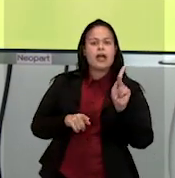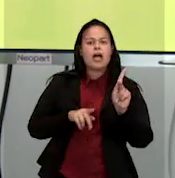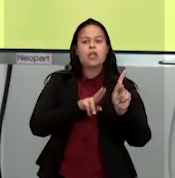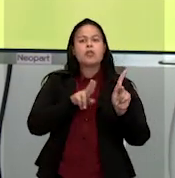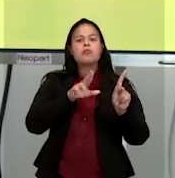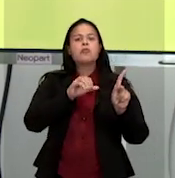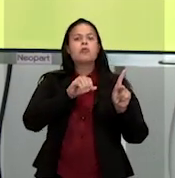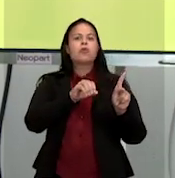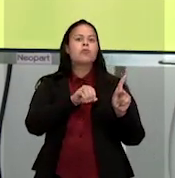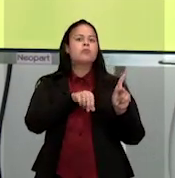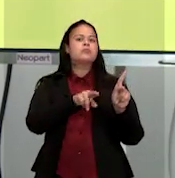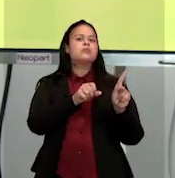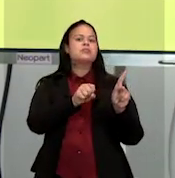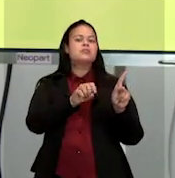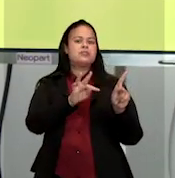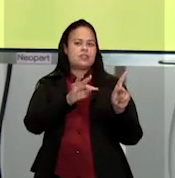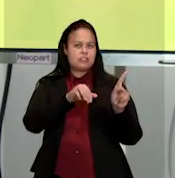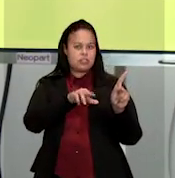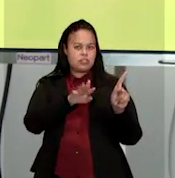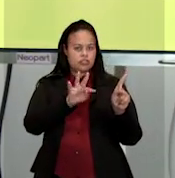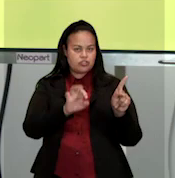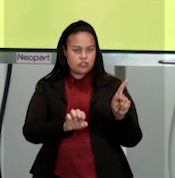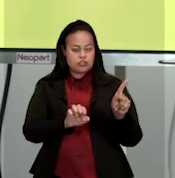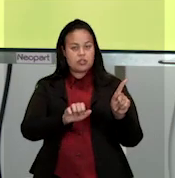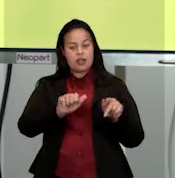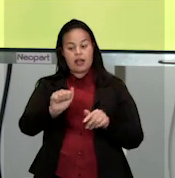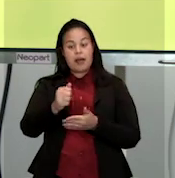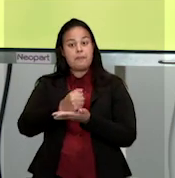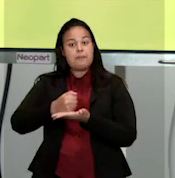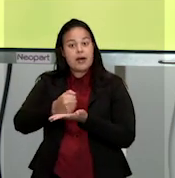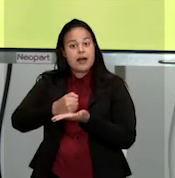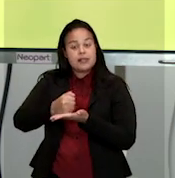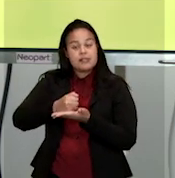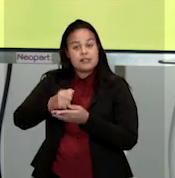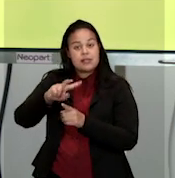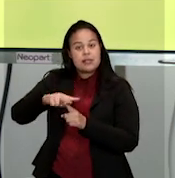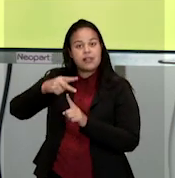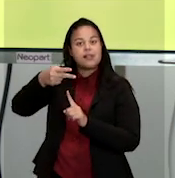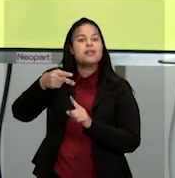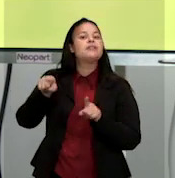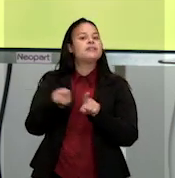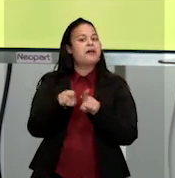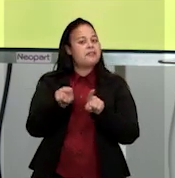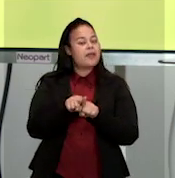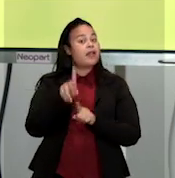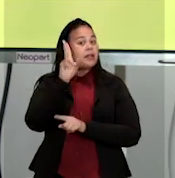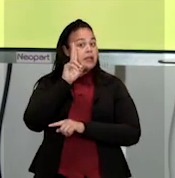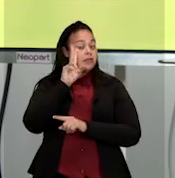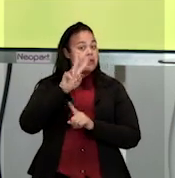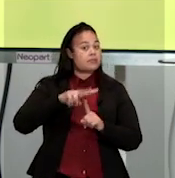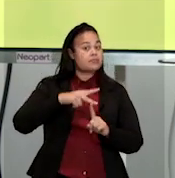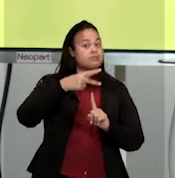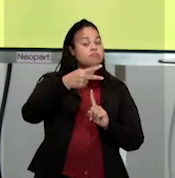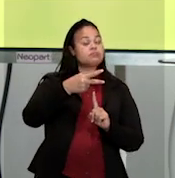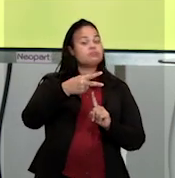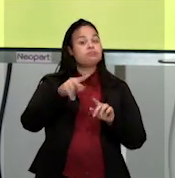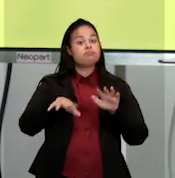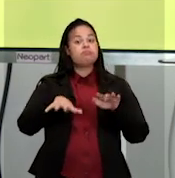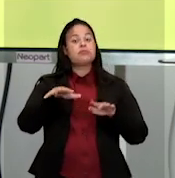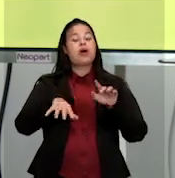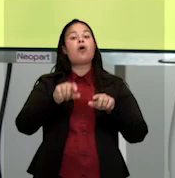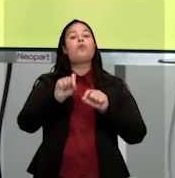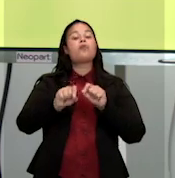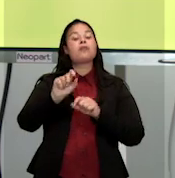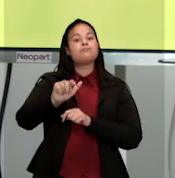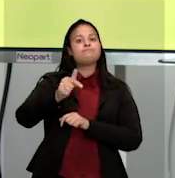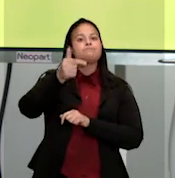é a nossa base, nosso expoente. Lembrando que na função exponencial, a nossa variável está no expoente.